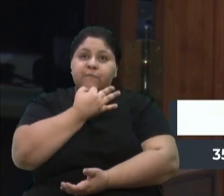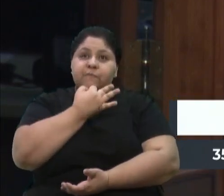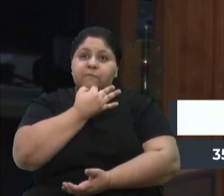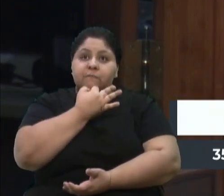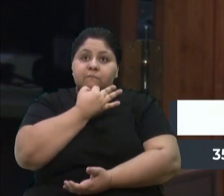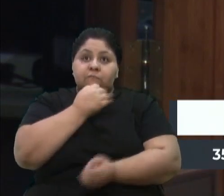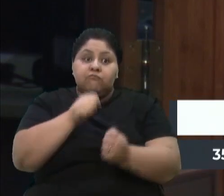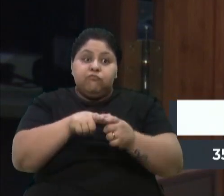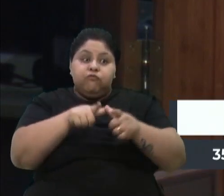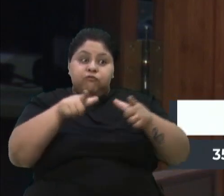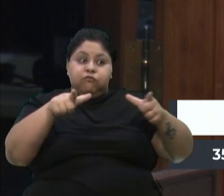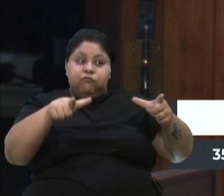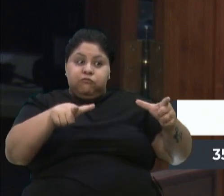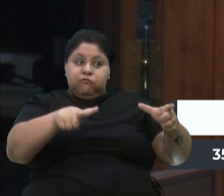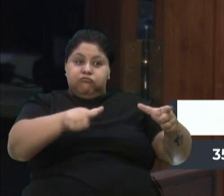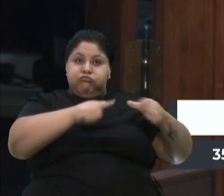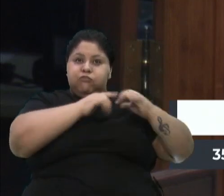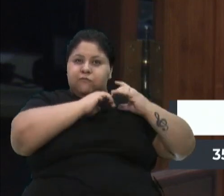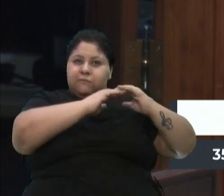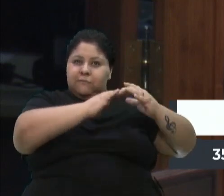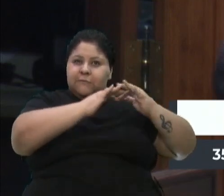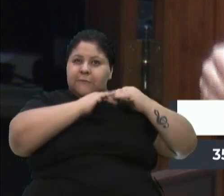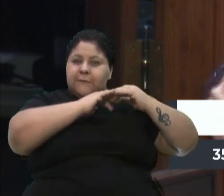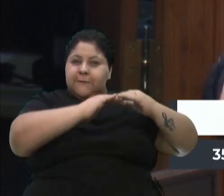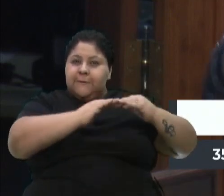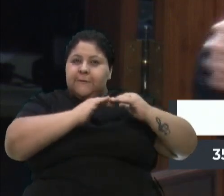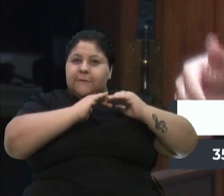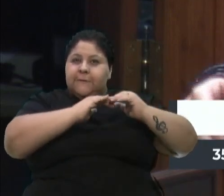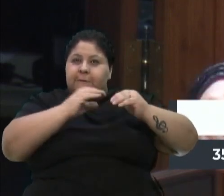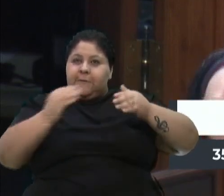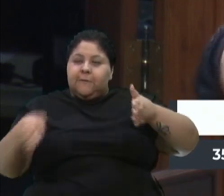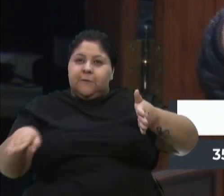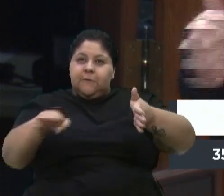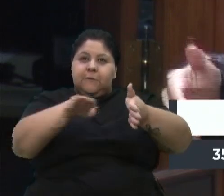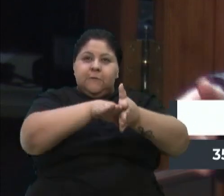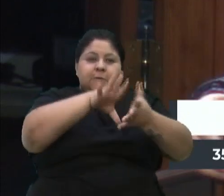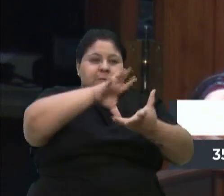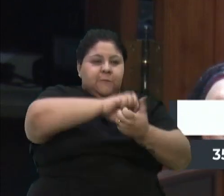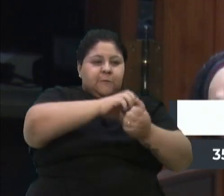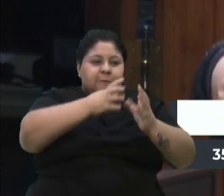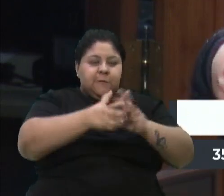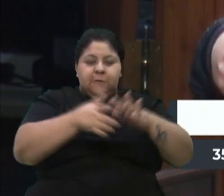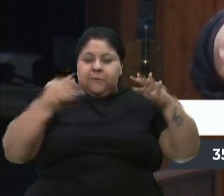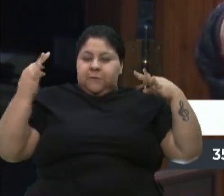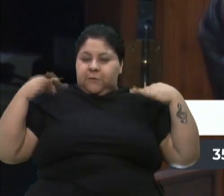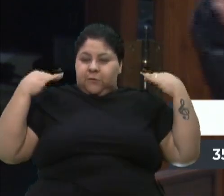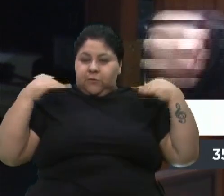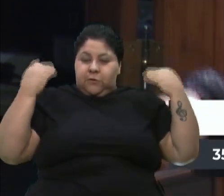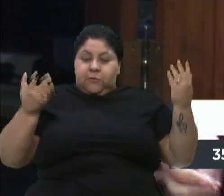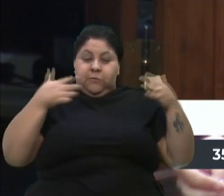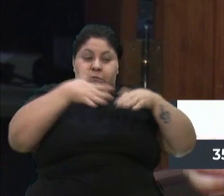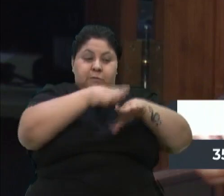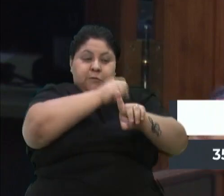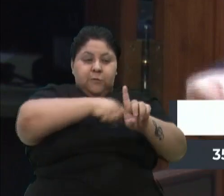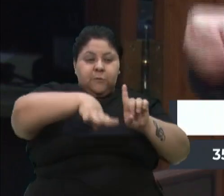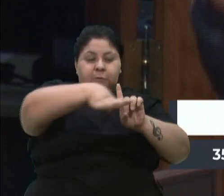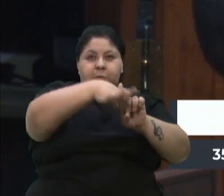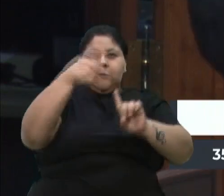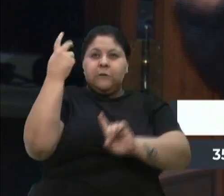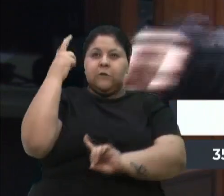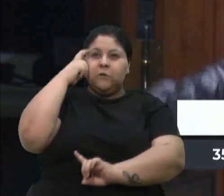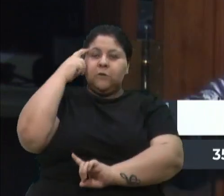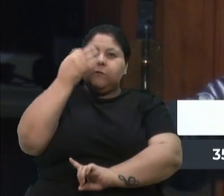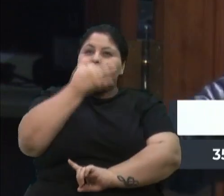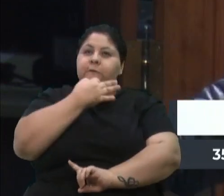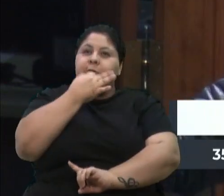grande movimento, levando arte, turismo, inclusão social, cultura de Caxias, lá